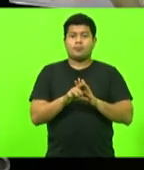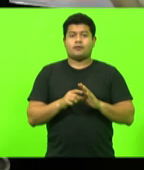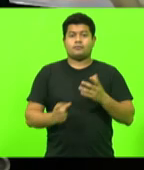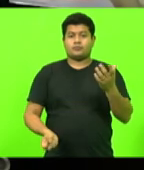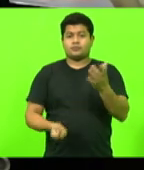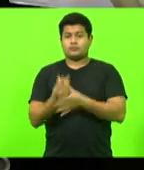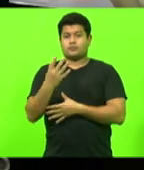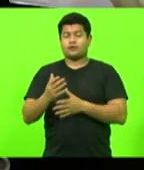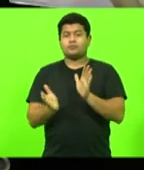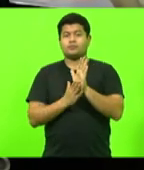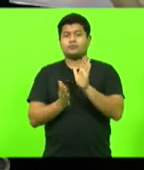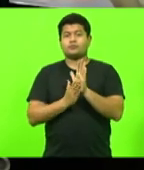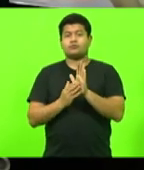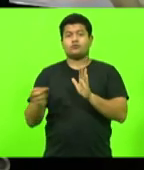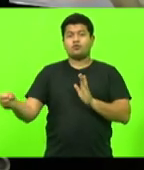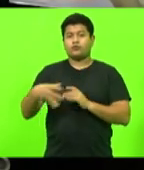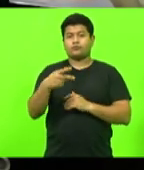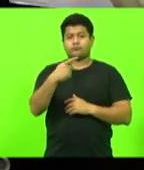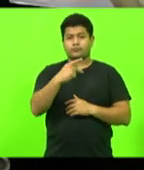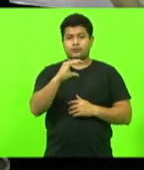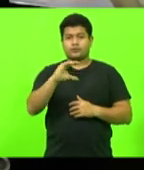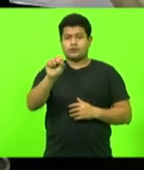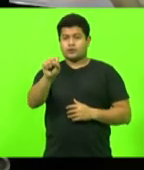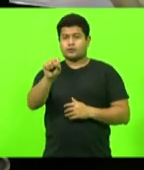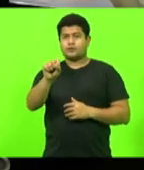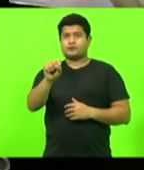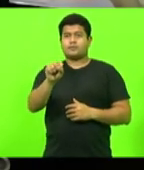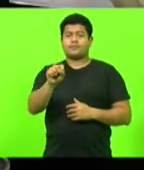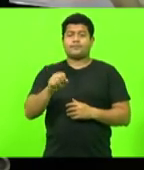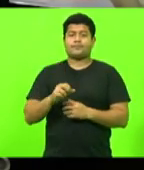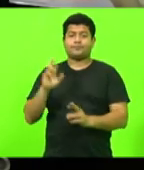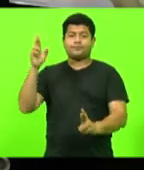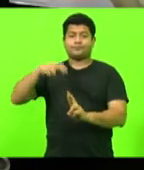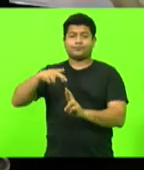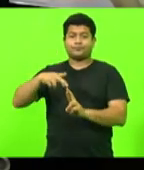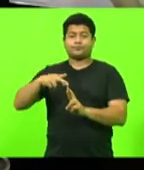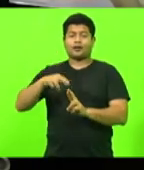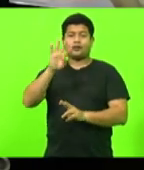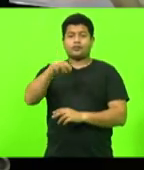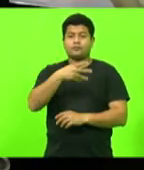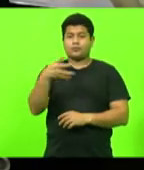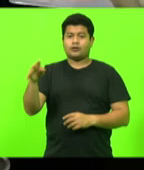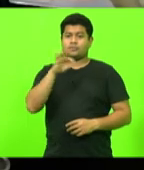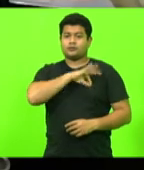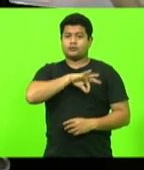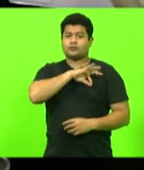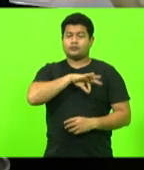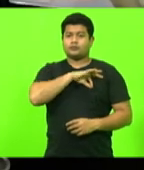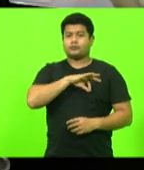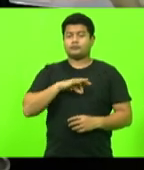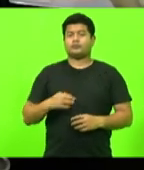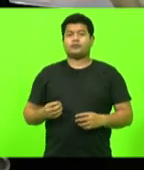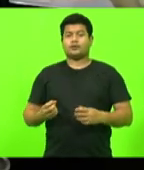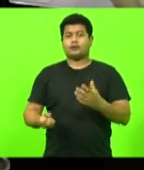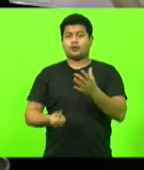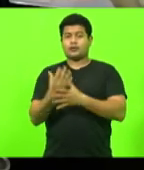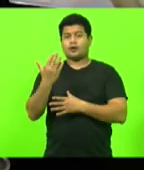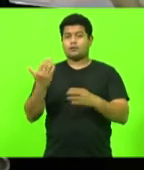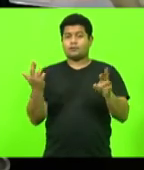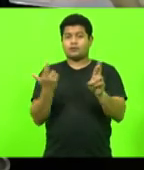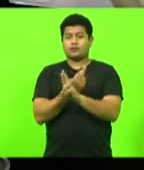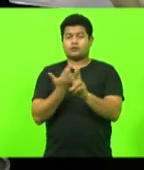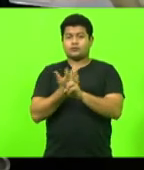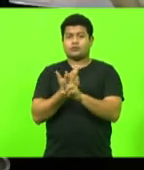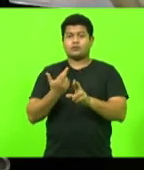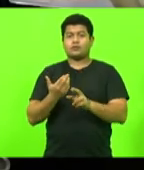de um novo PCS, basicamente no que se refere à tabela de vencimentos, para estabelecer uma relação com o piso